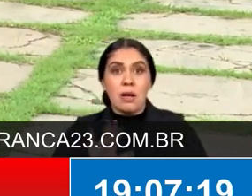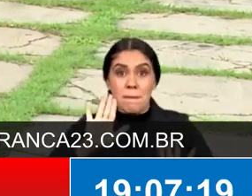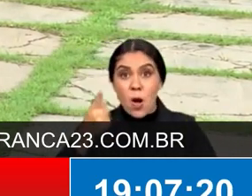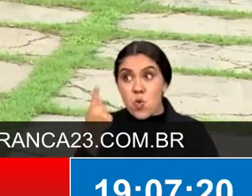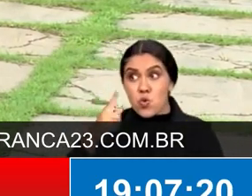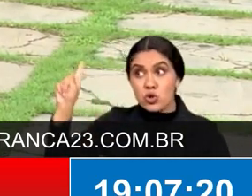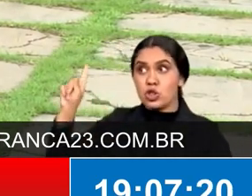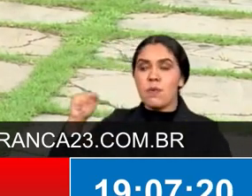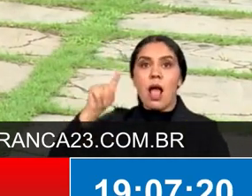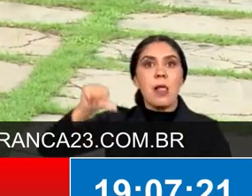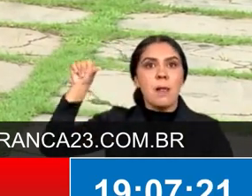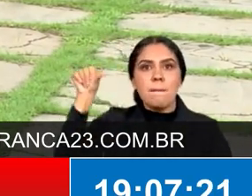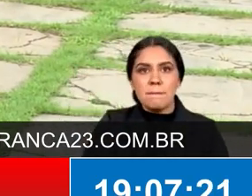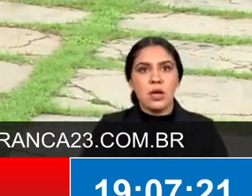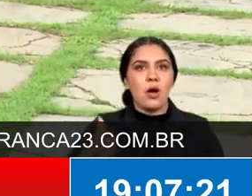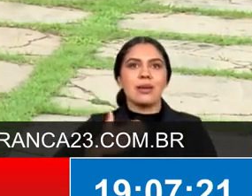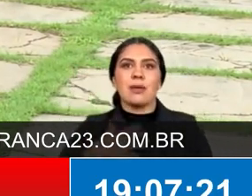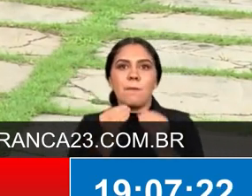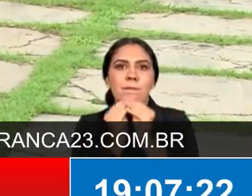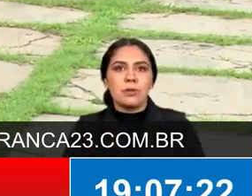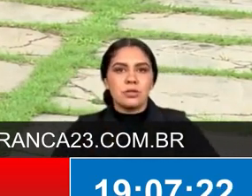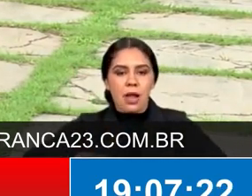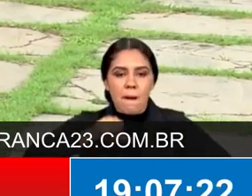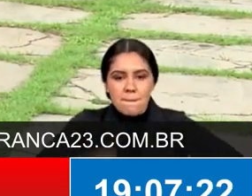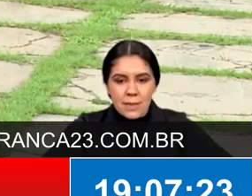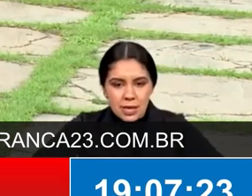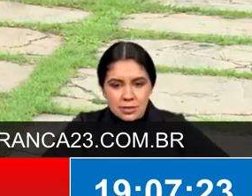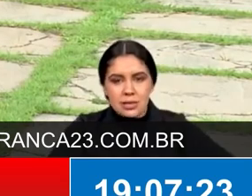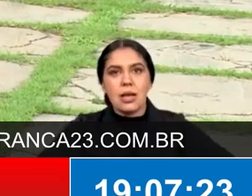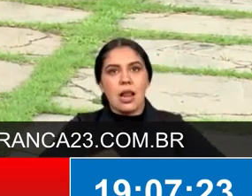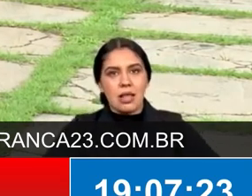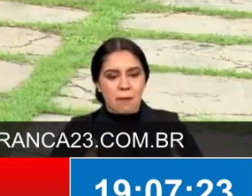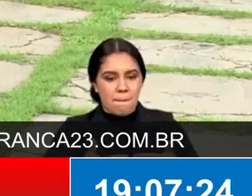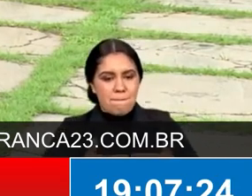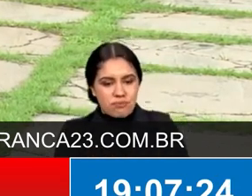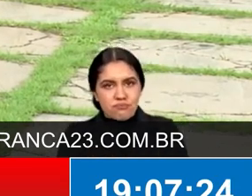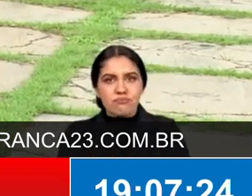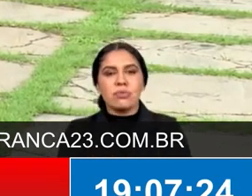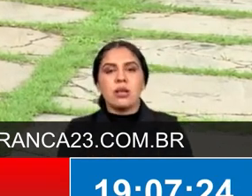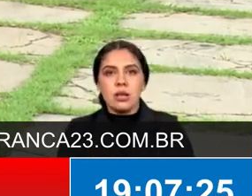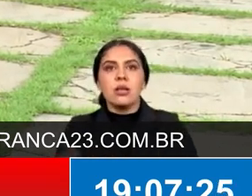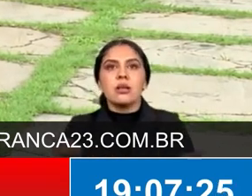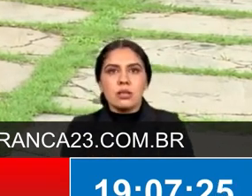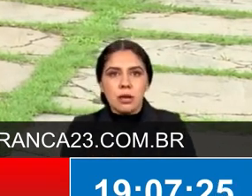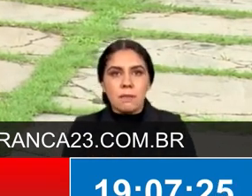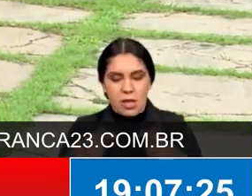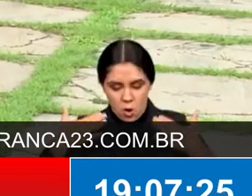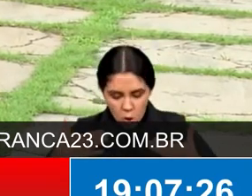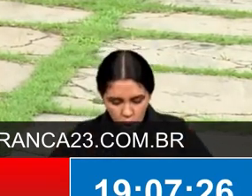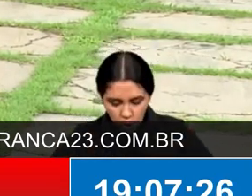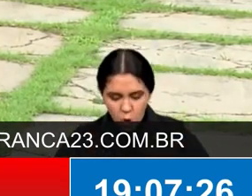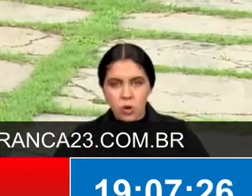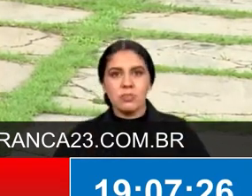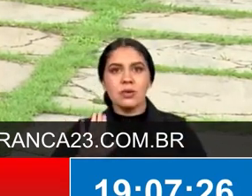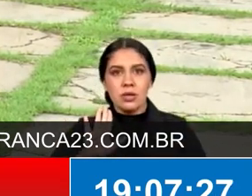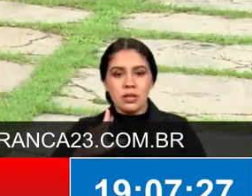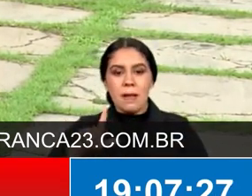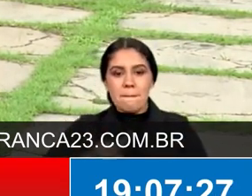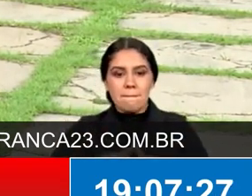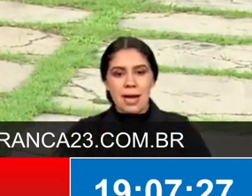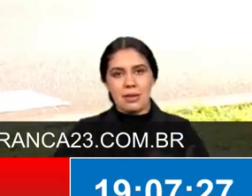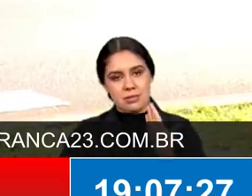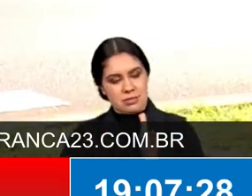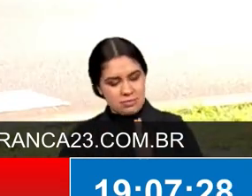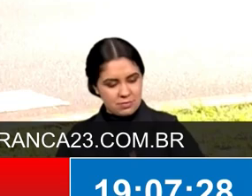foi o pior, que eu perdi tanto a bicicleta, que o quadro partiu ao meio, quanto não quebrei nada, mas eu desloquei praticamente meu lado